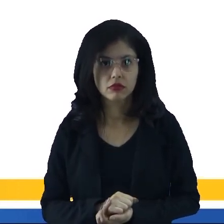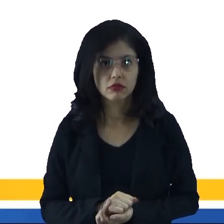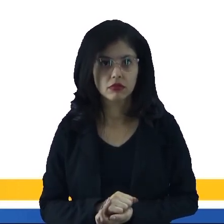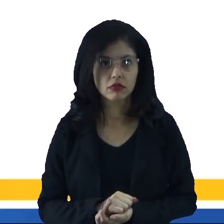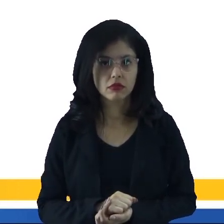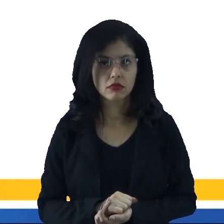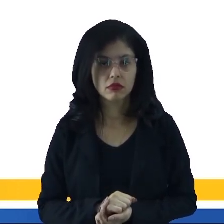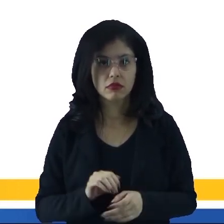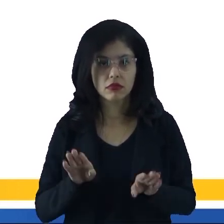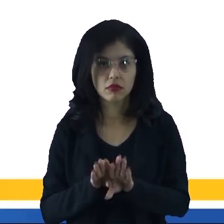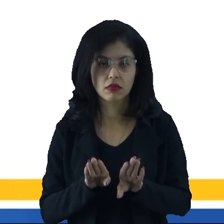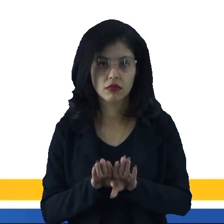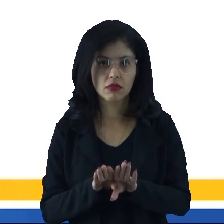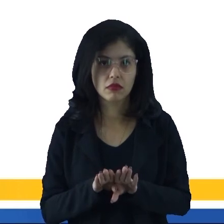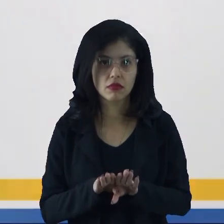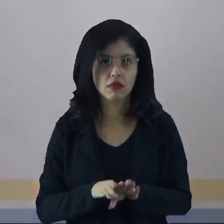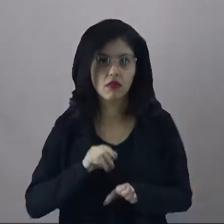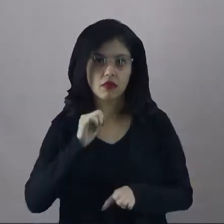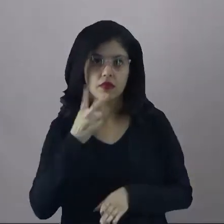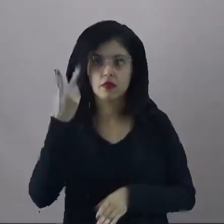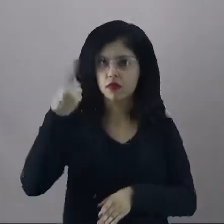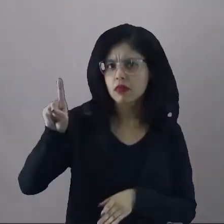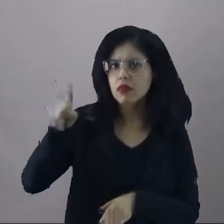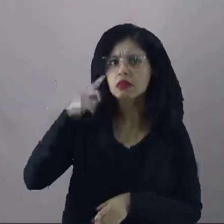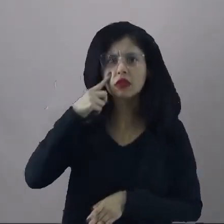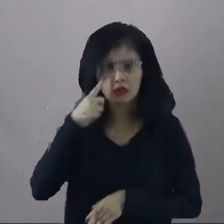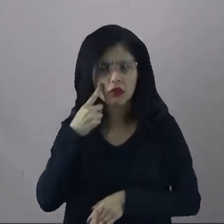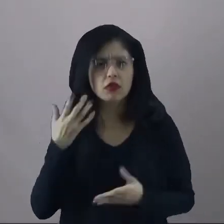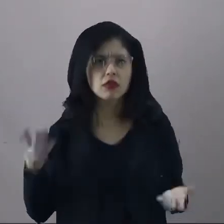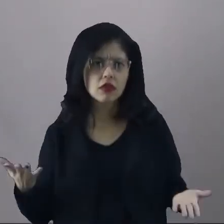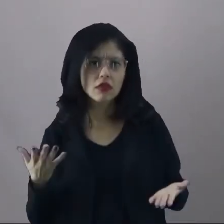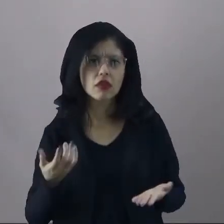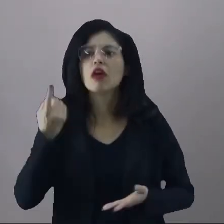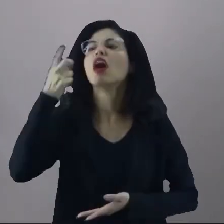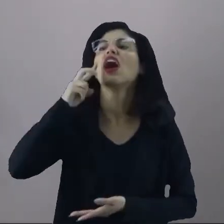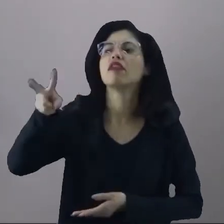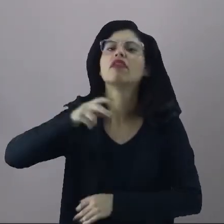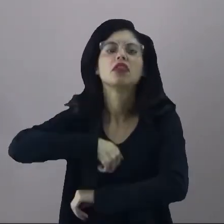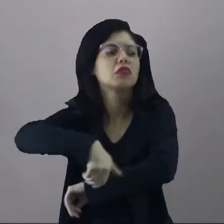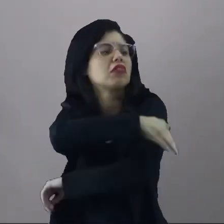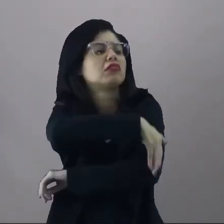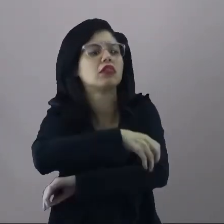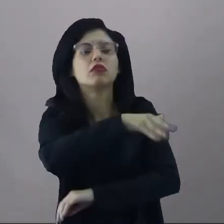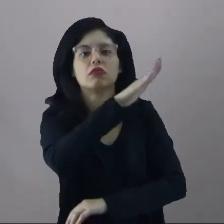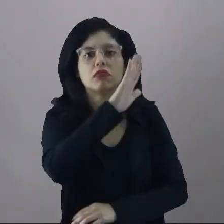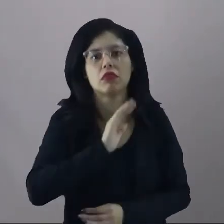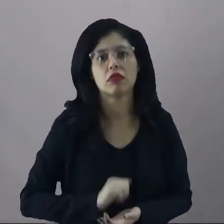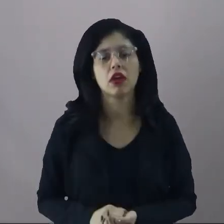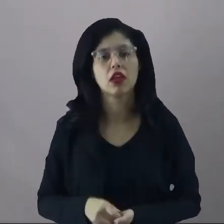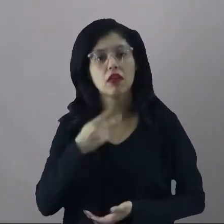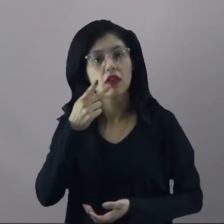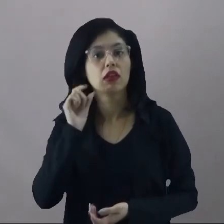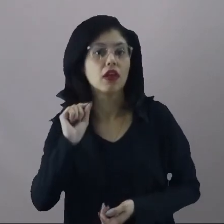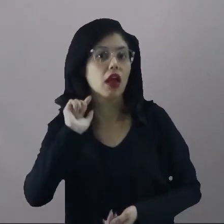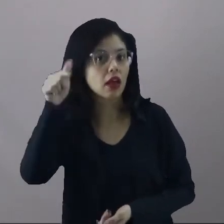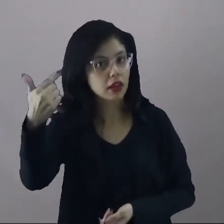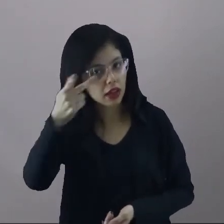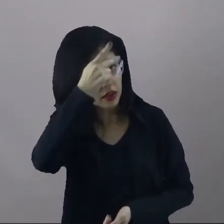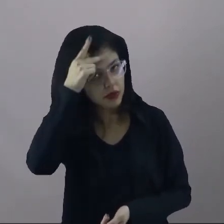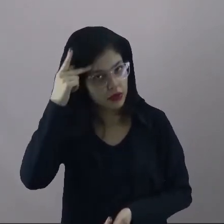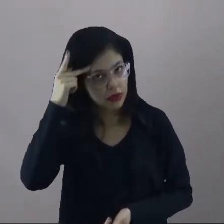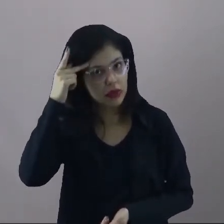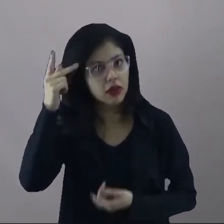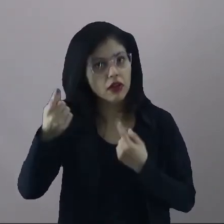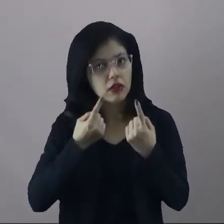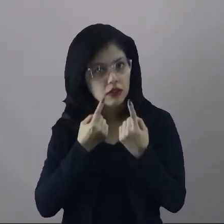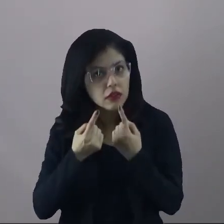Se eu falo para alguém, vai ver se eu estou na esquina, fala assim, vai ver se eu estou na esquina. Eu estou me referindo àquela pessoa que eu estou